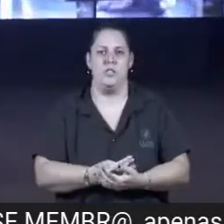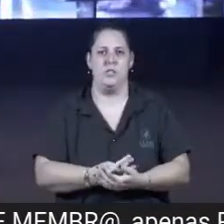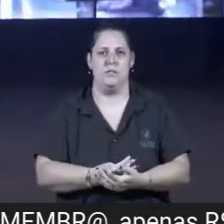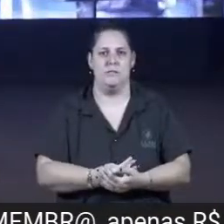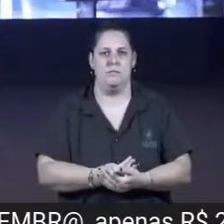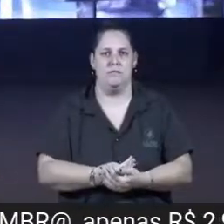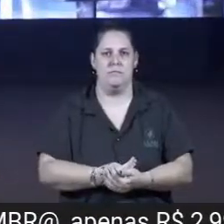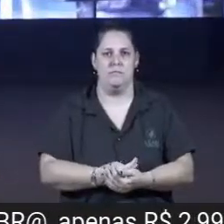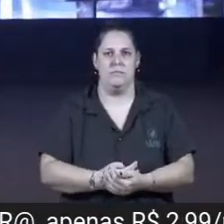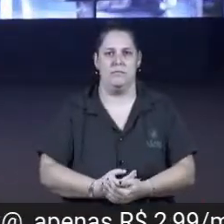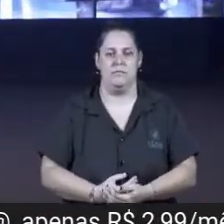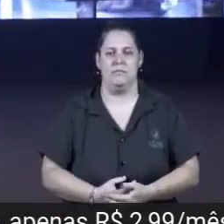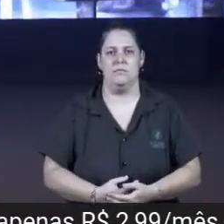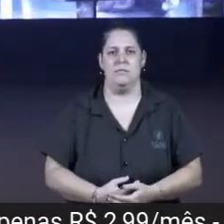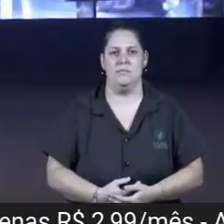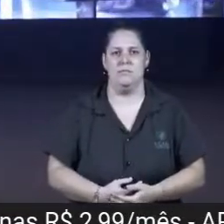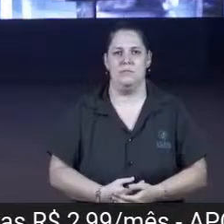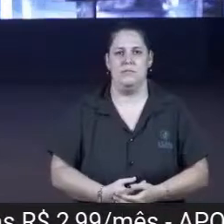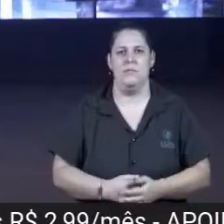É dos trabalhadores.